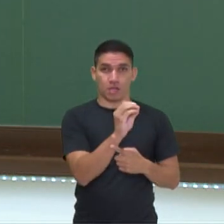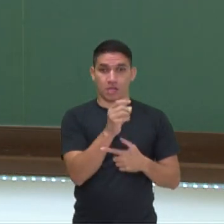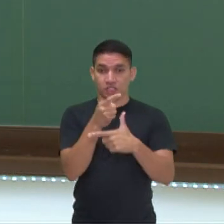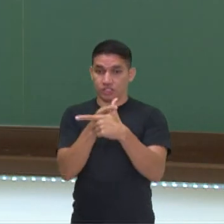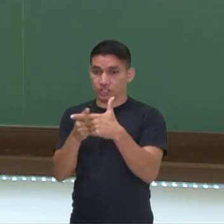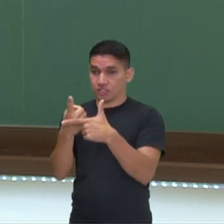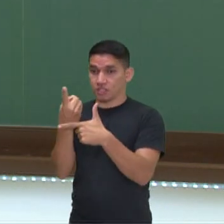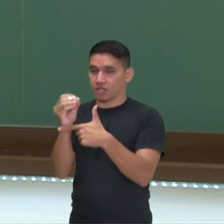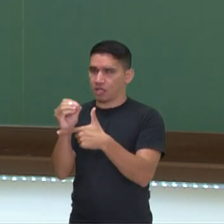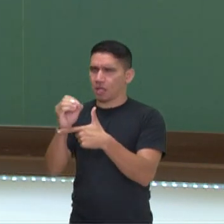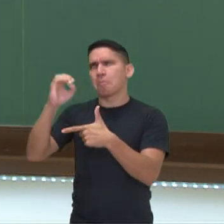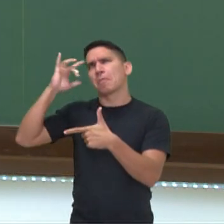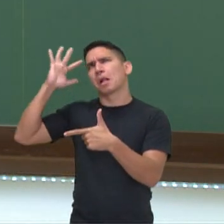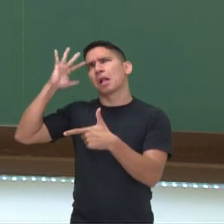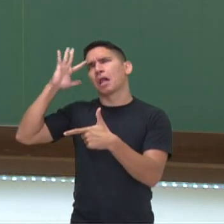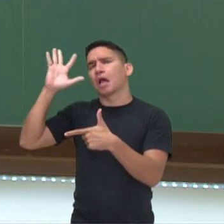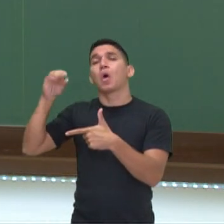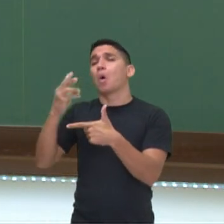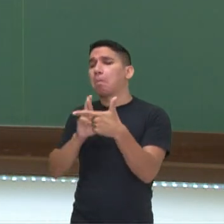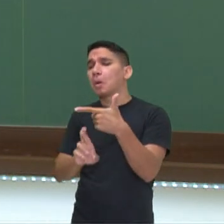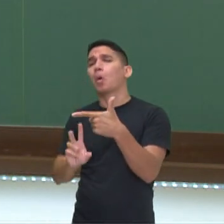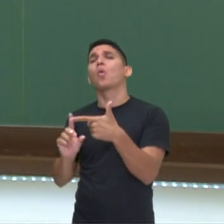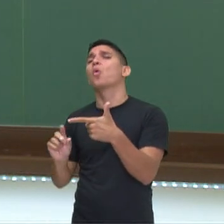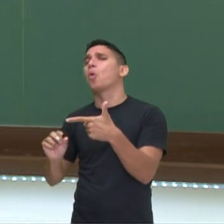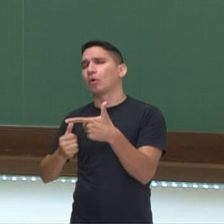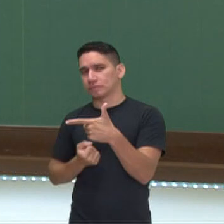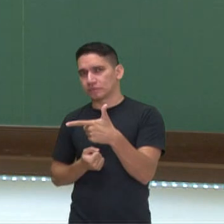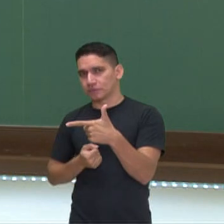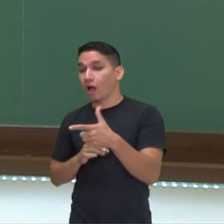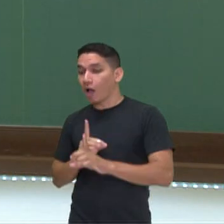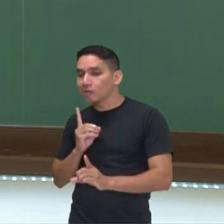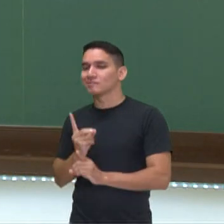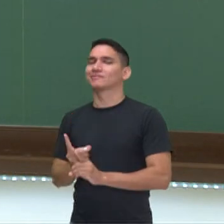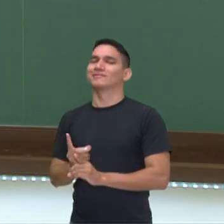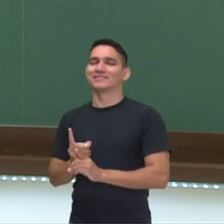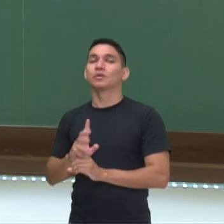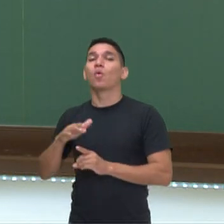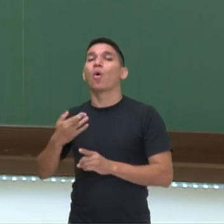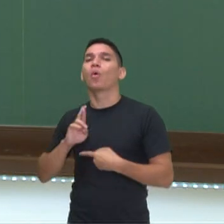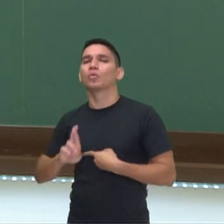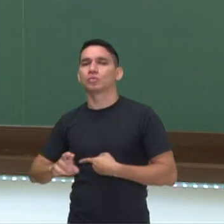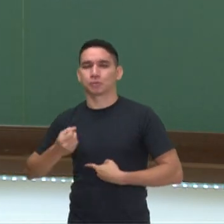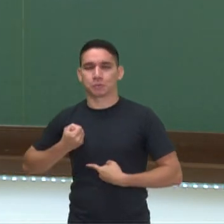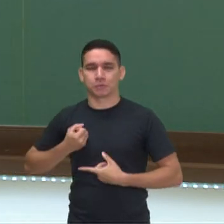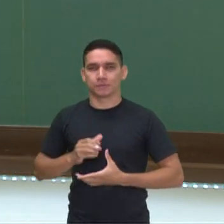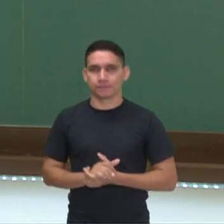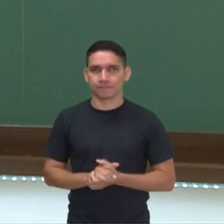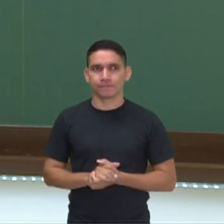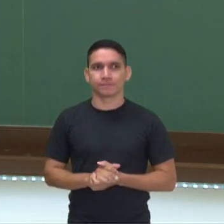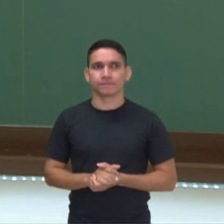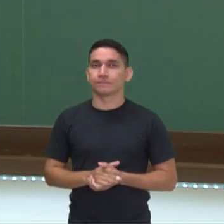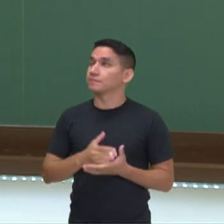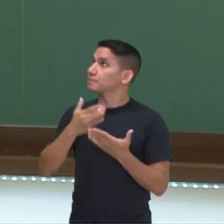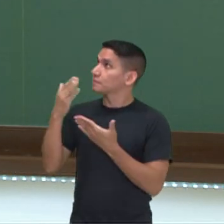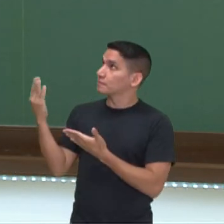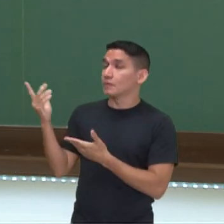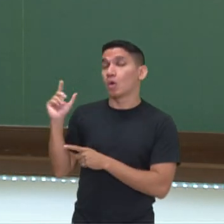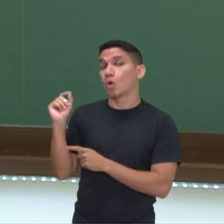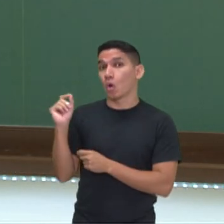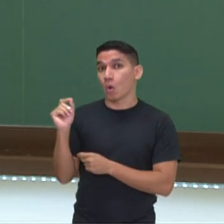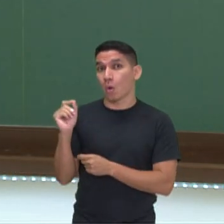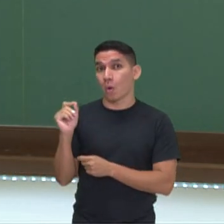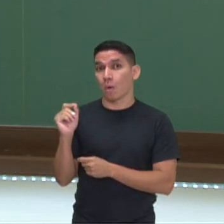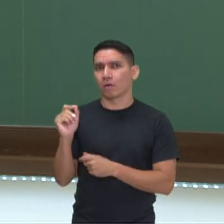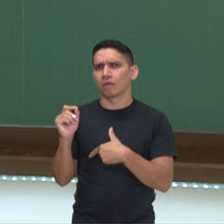10 você vai pensar um pouquinho aí na sua casa e vai descobrir qual é o valor do divisão aqui na segunda situação